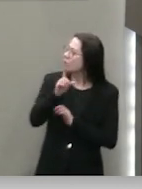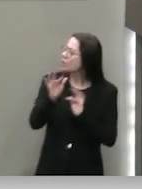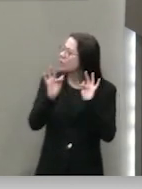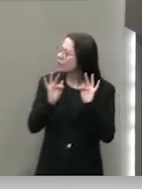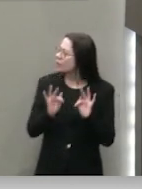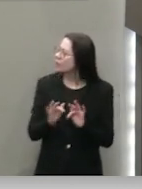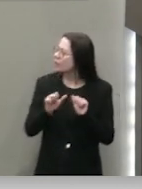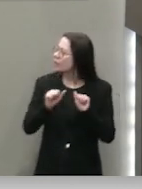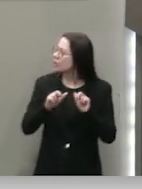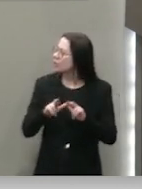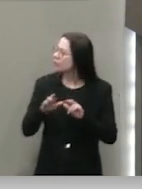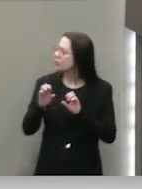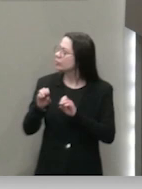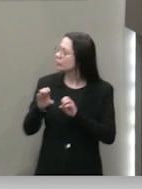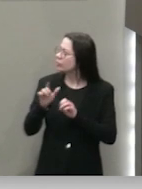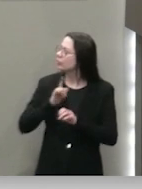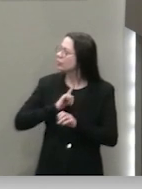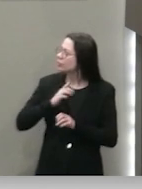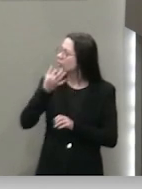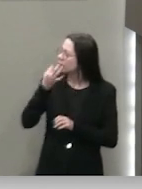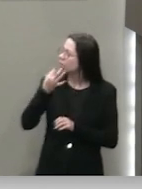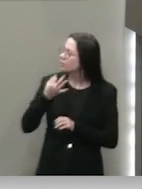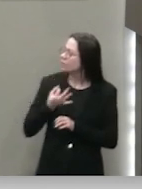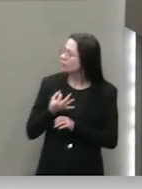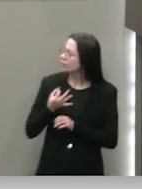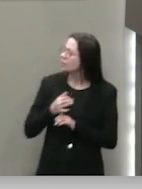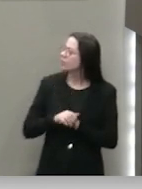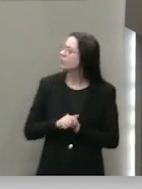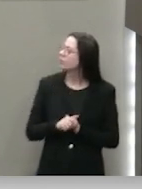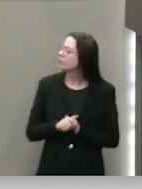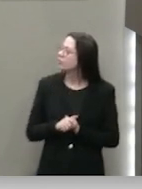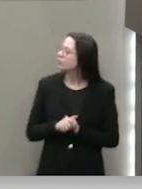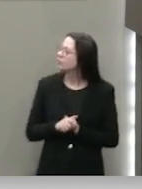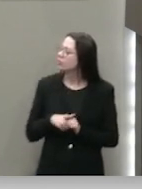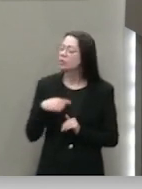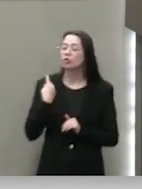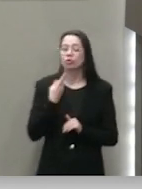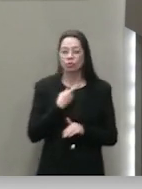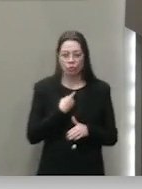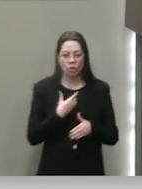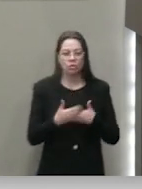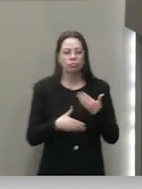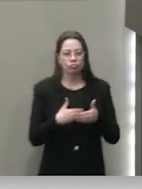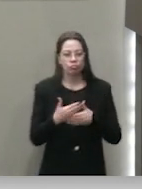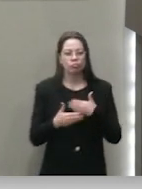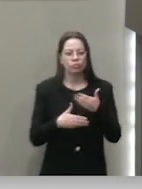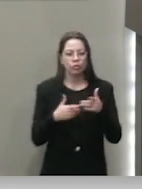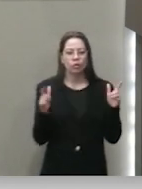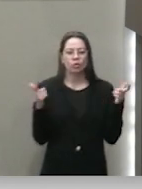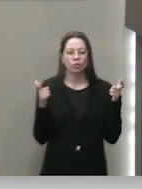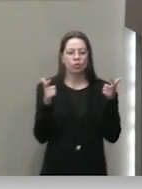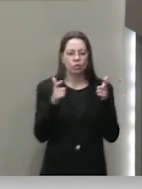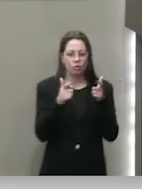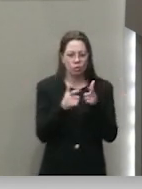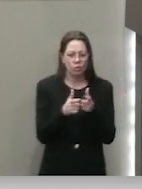da educação. Isso, tenho certeza, vai repercutir demais ali no fim. Então, estamos num processo de diminuir a